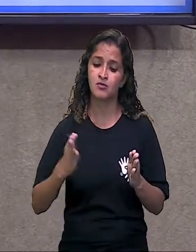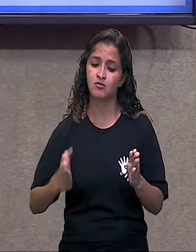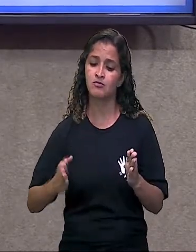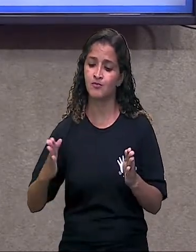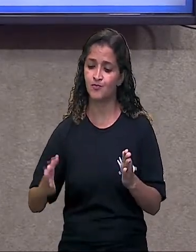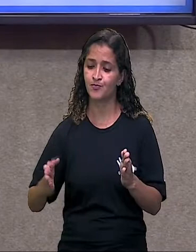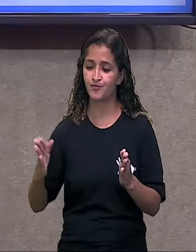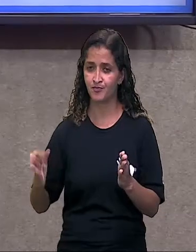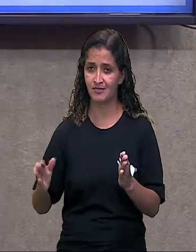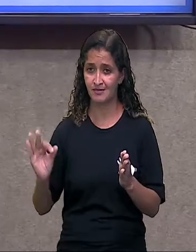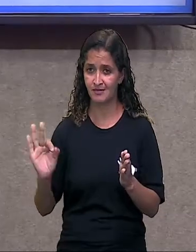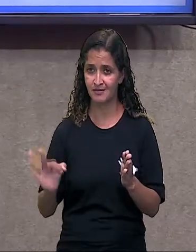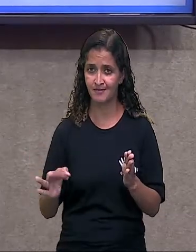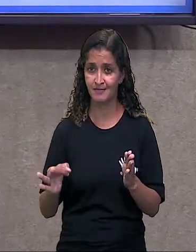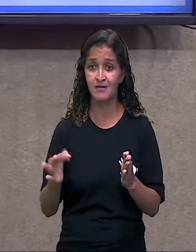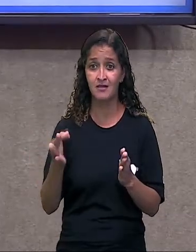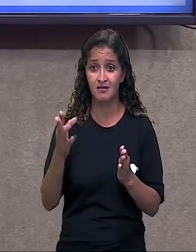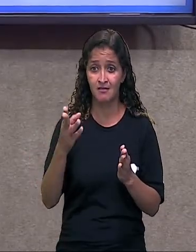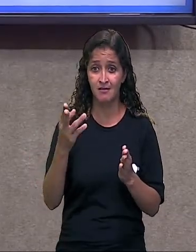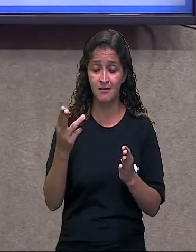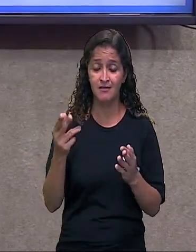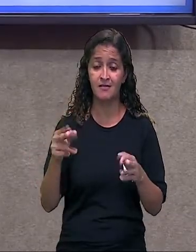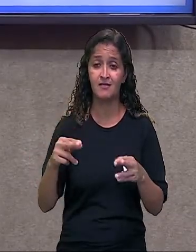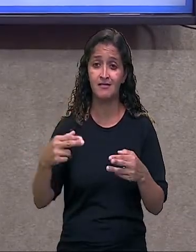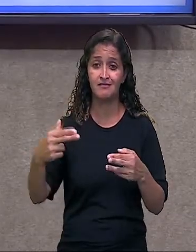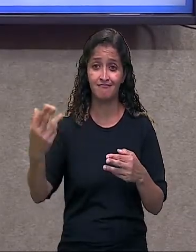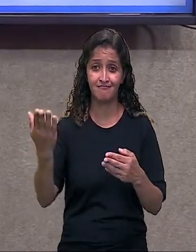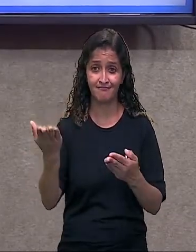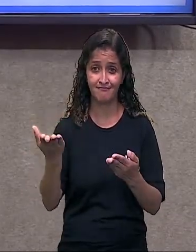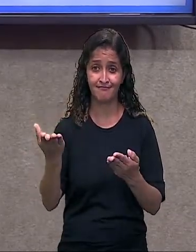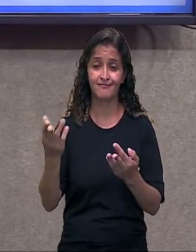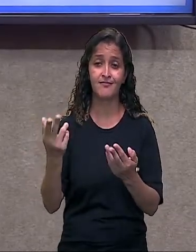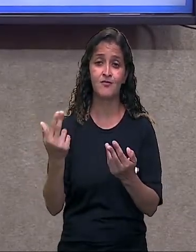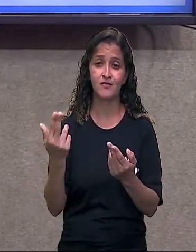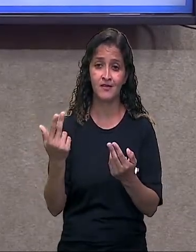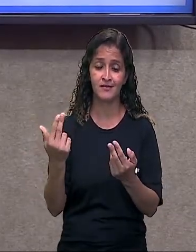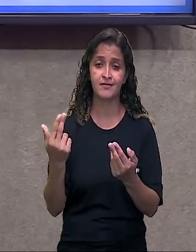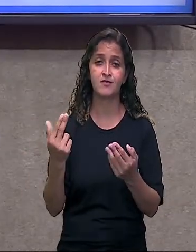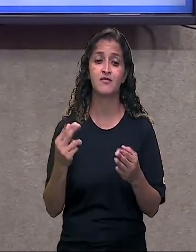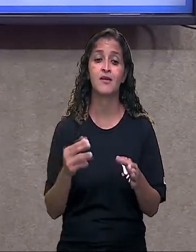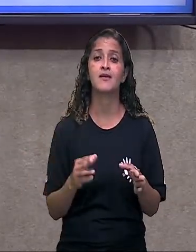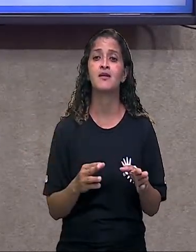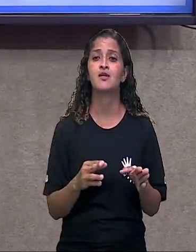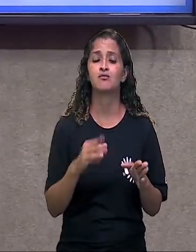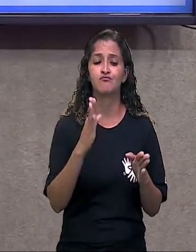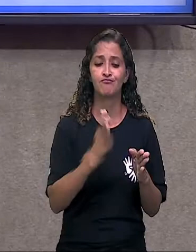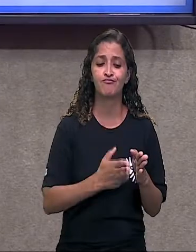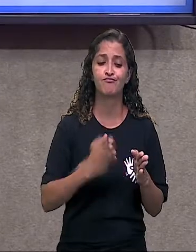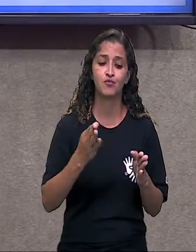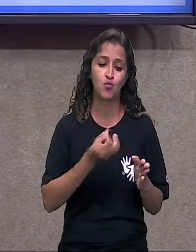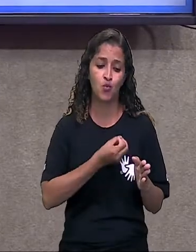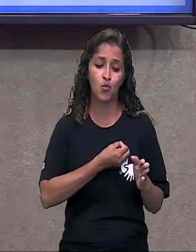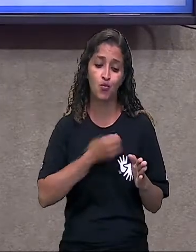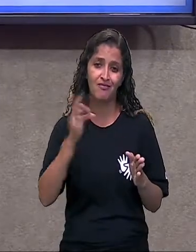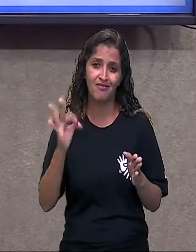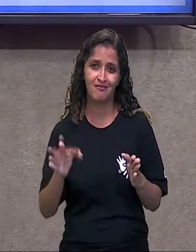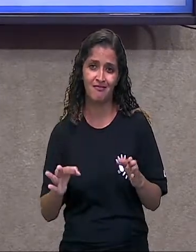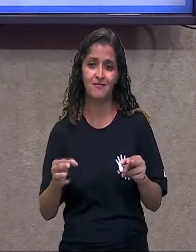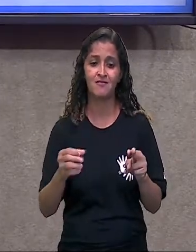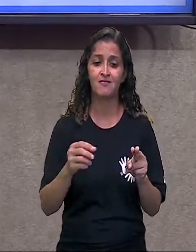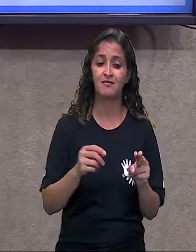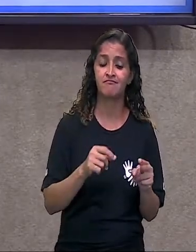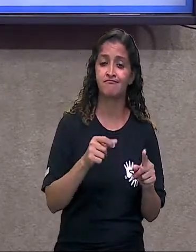representar? Aqui é assim, você precisa de colocar a unidade na casa da unidade e a dezena na casa da